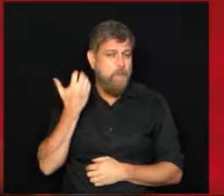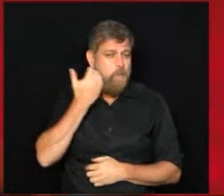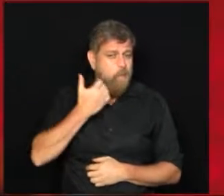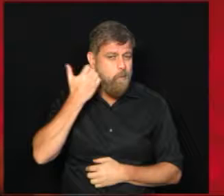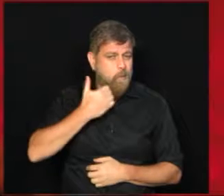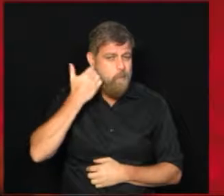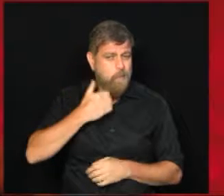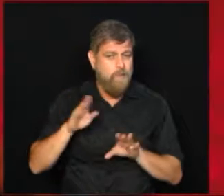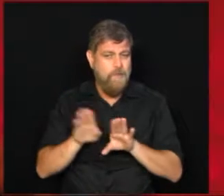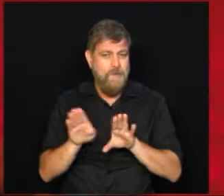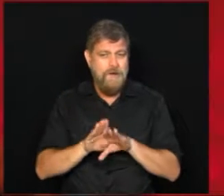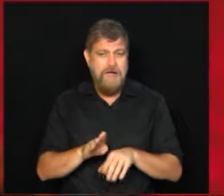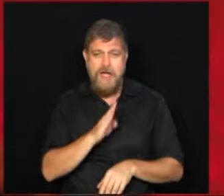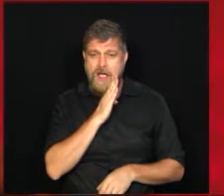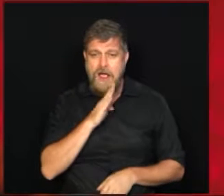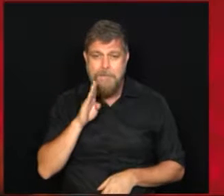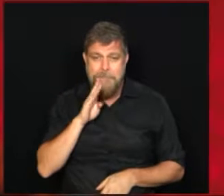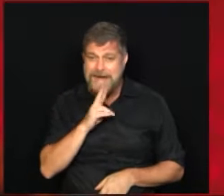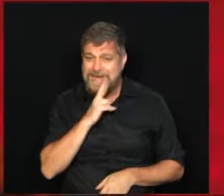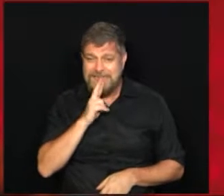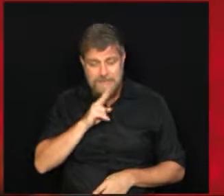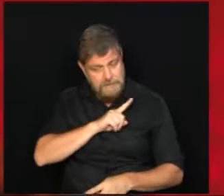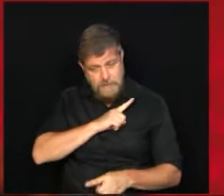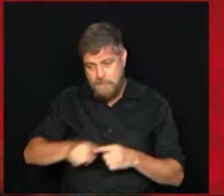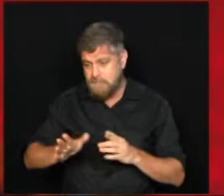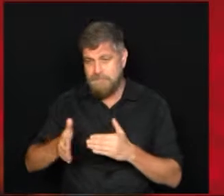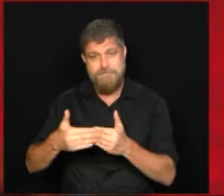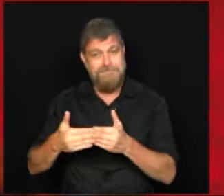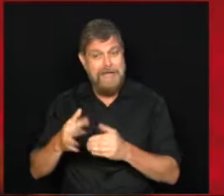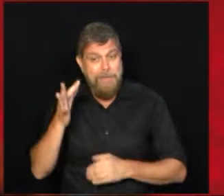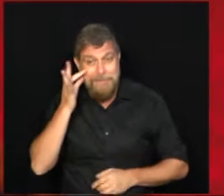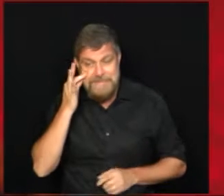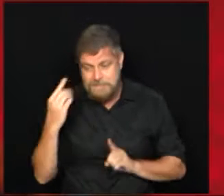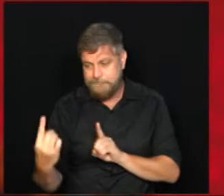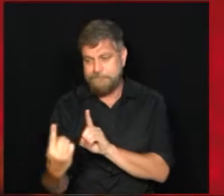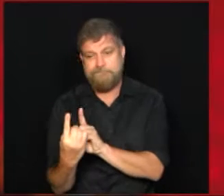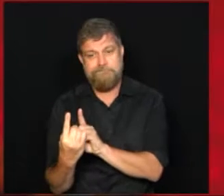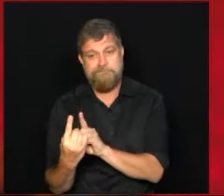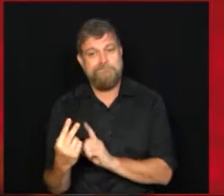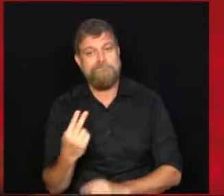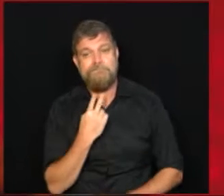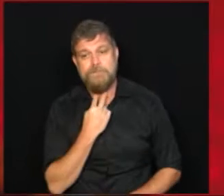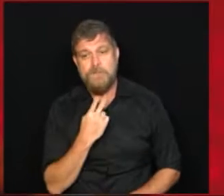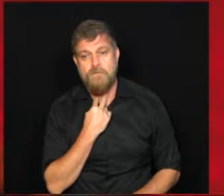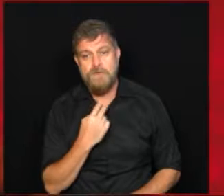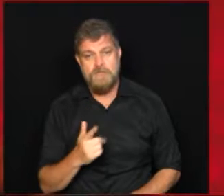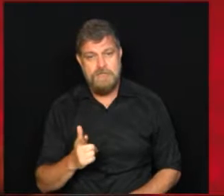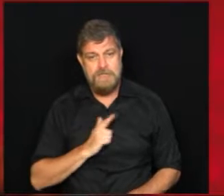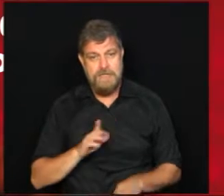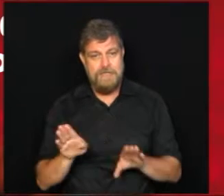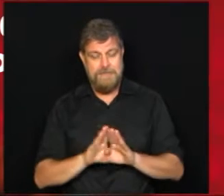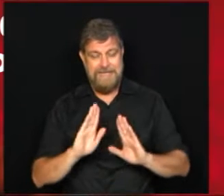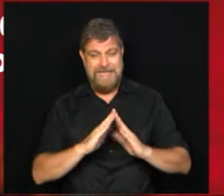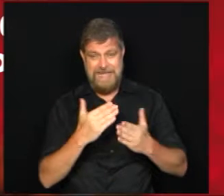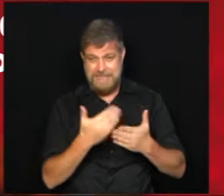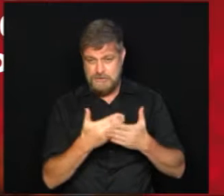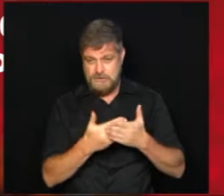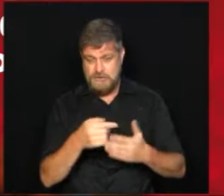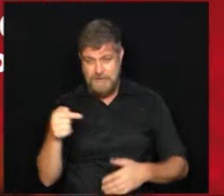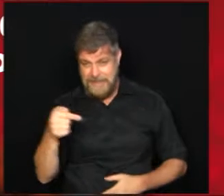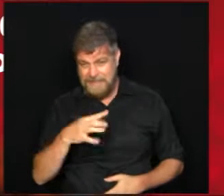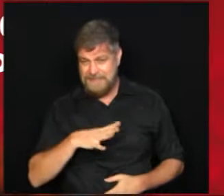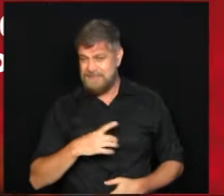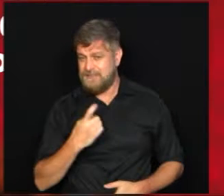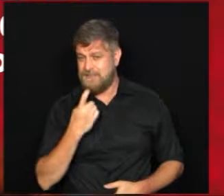e os bares e restaurantes também não podem ter atendimento presencial temos ainda as escolas que no